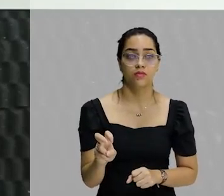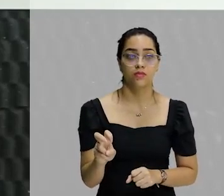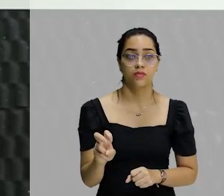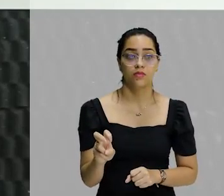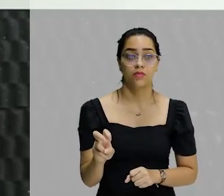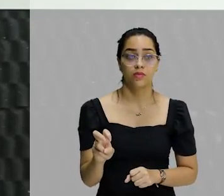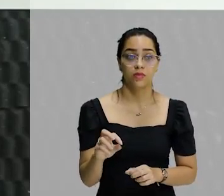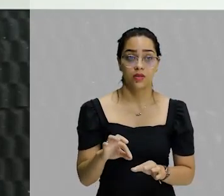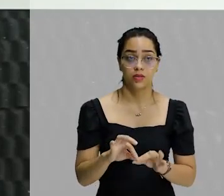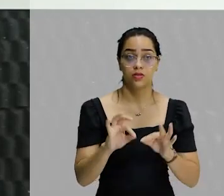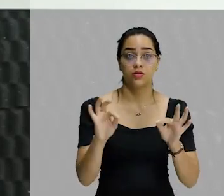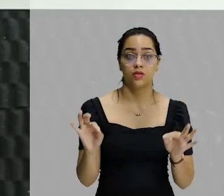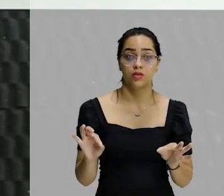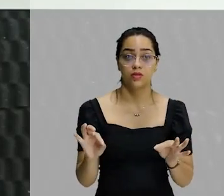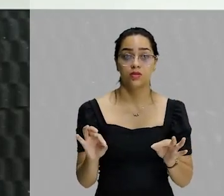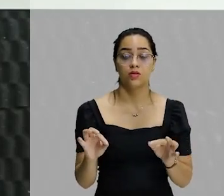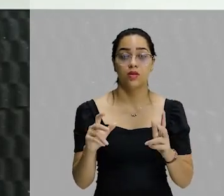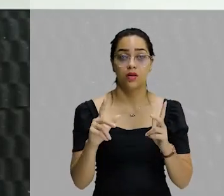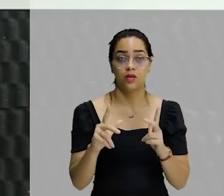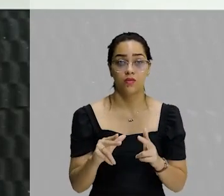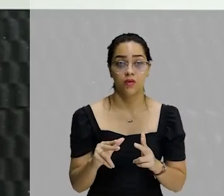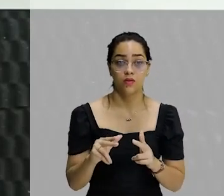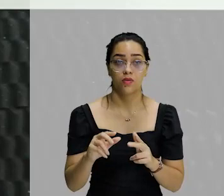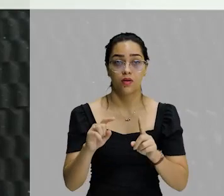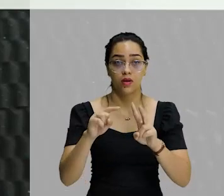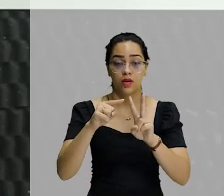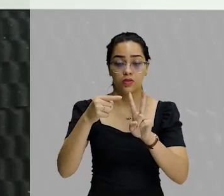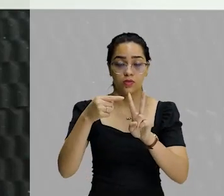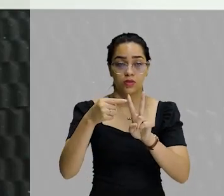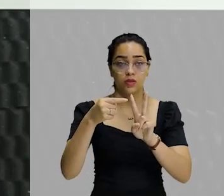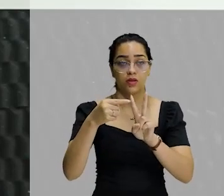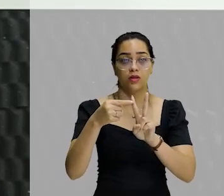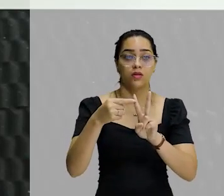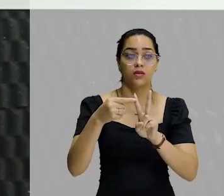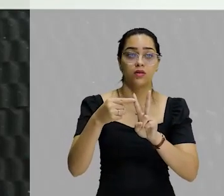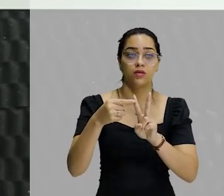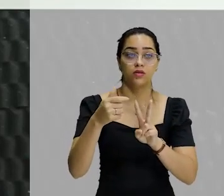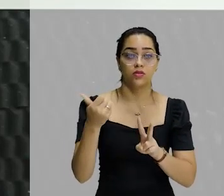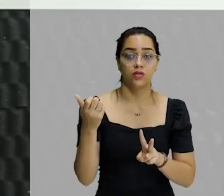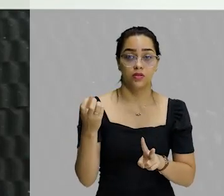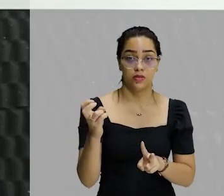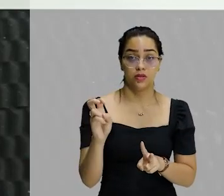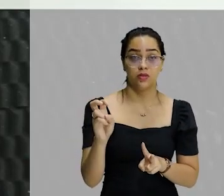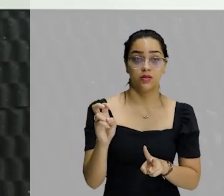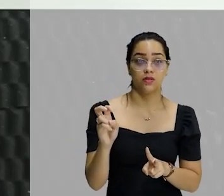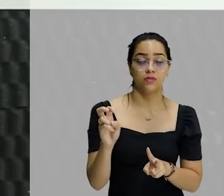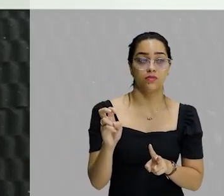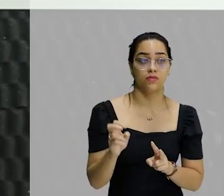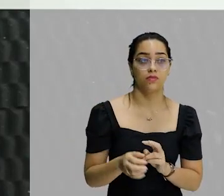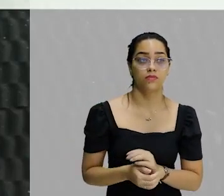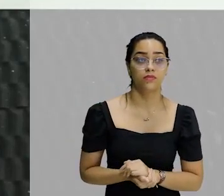que é a distância que eu quero, vai ser igual a raiz quadrada de 15.